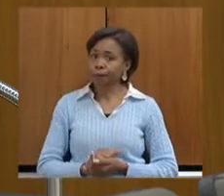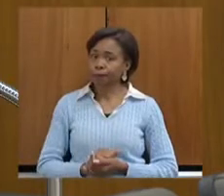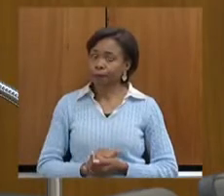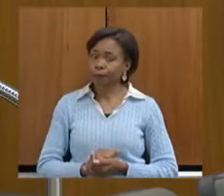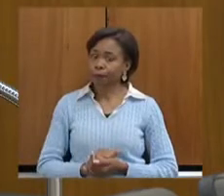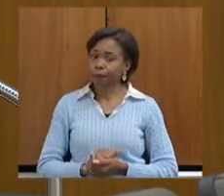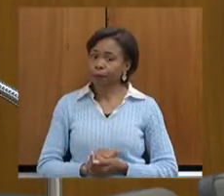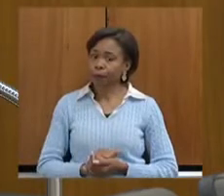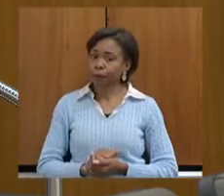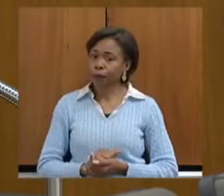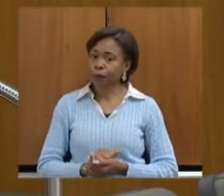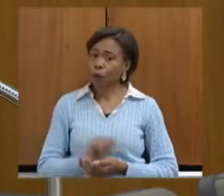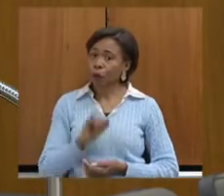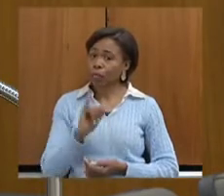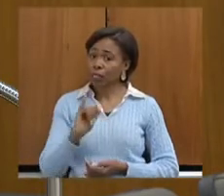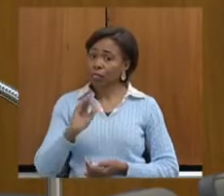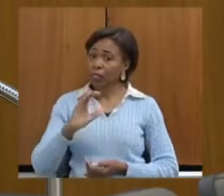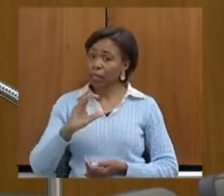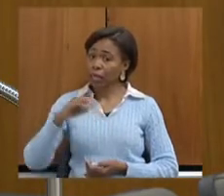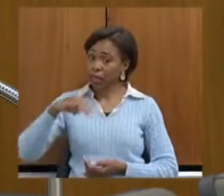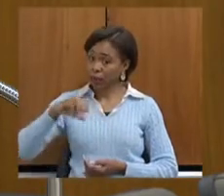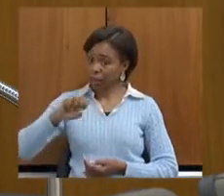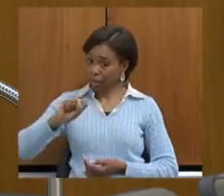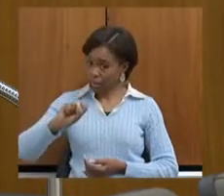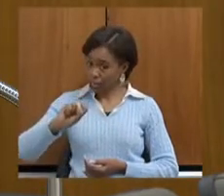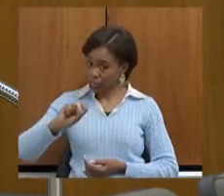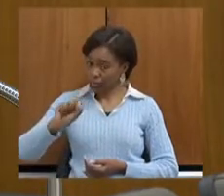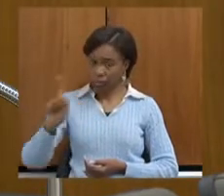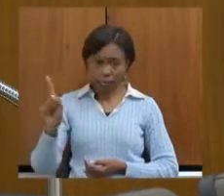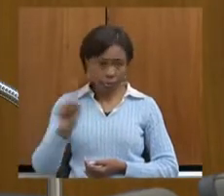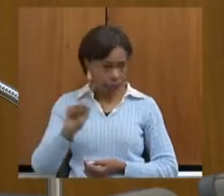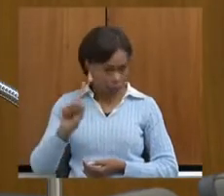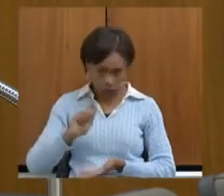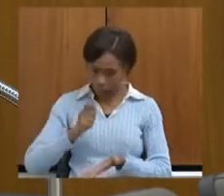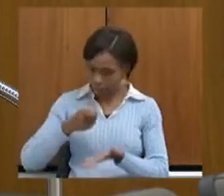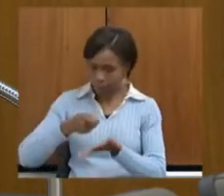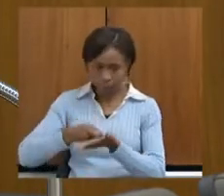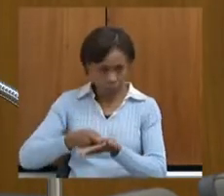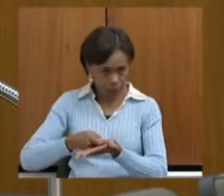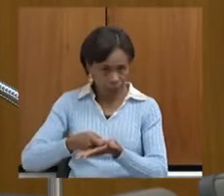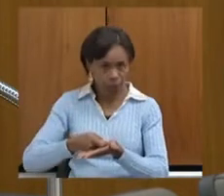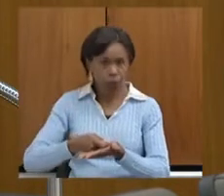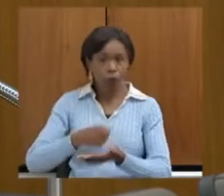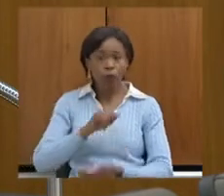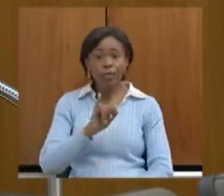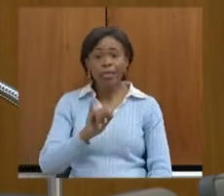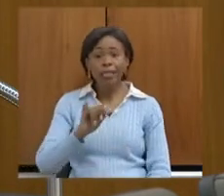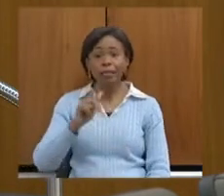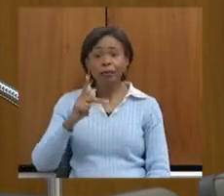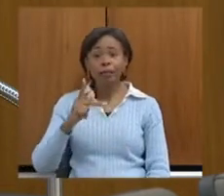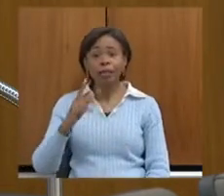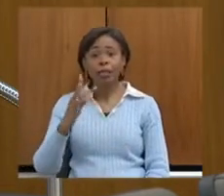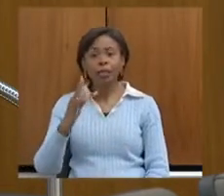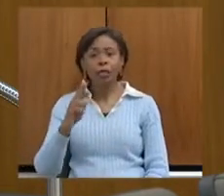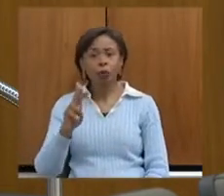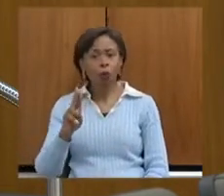o não pagamento do ICMS o não pagamento do IPTU